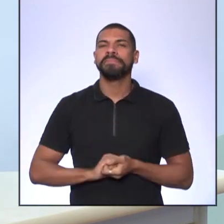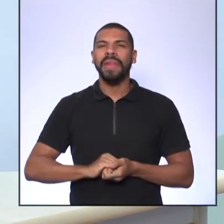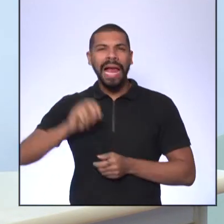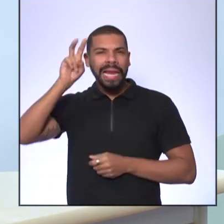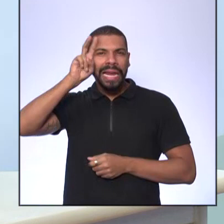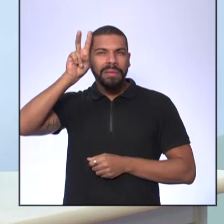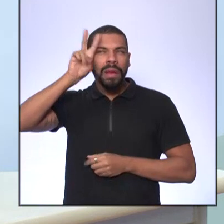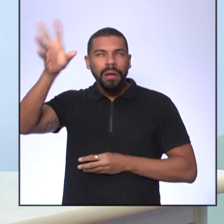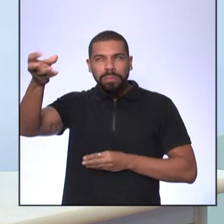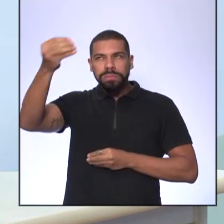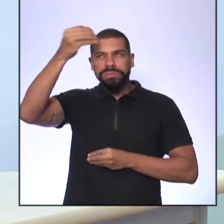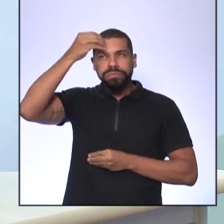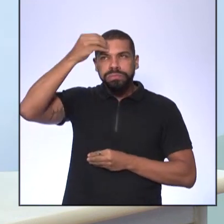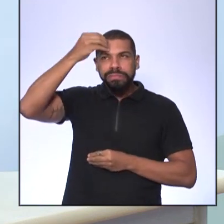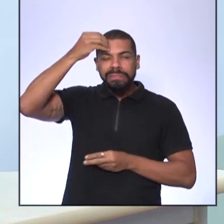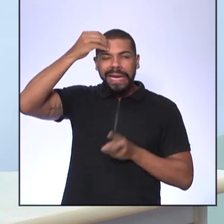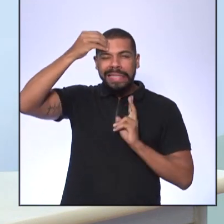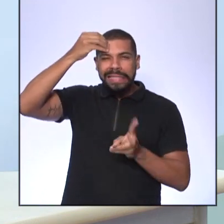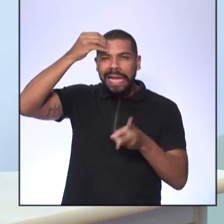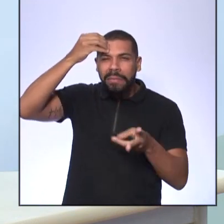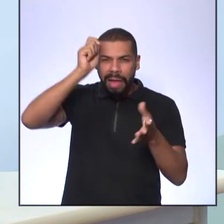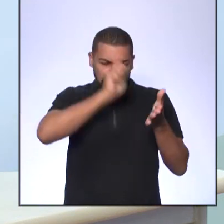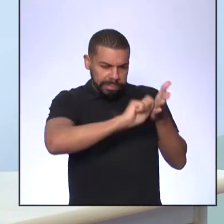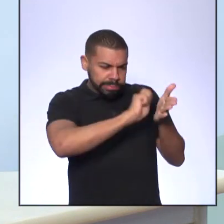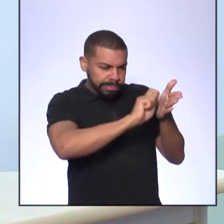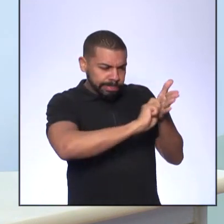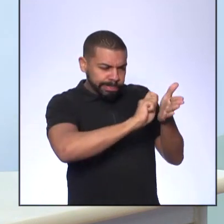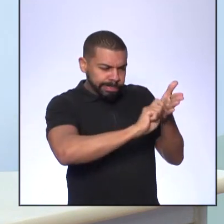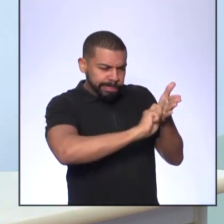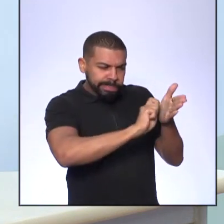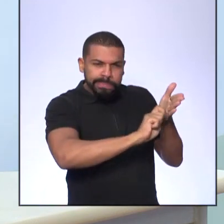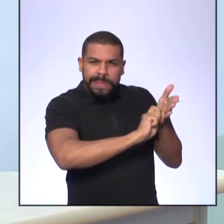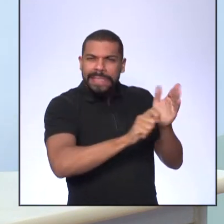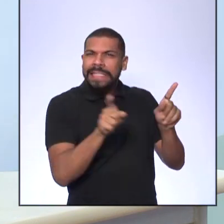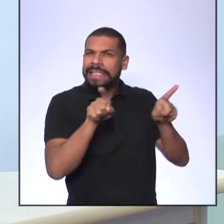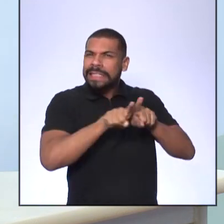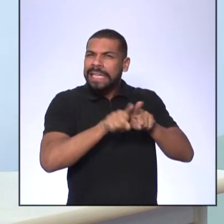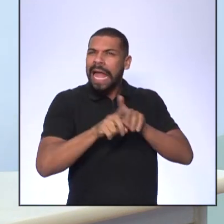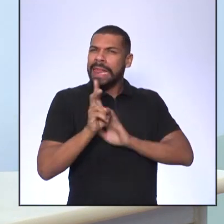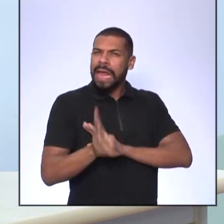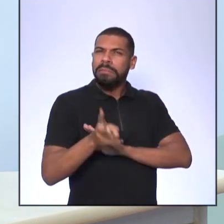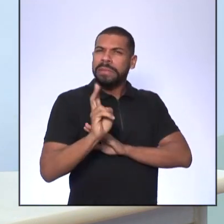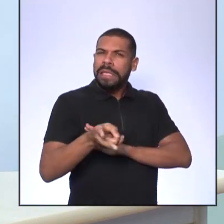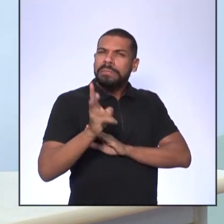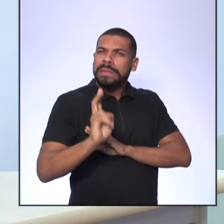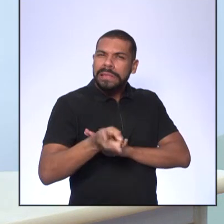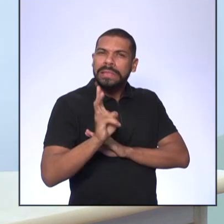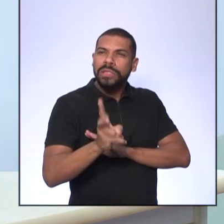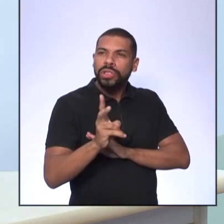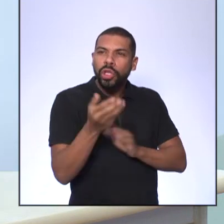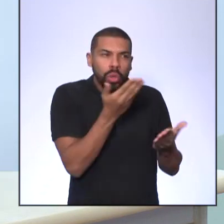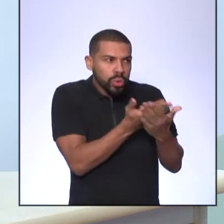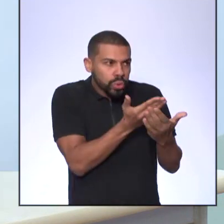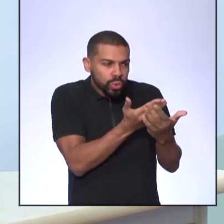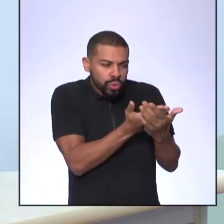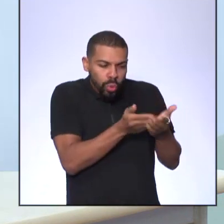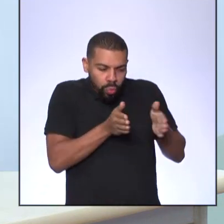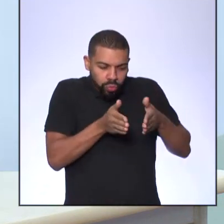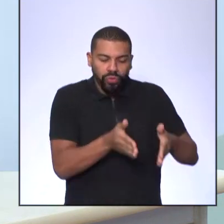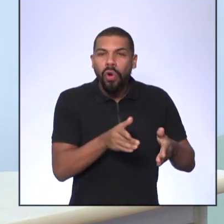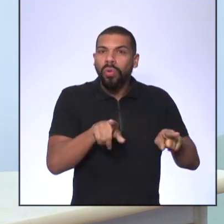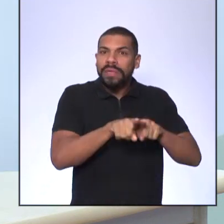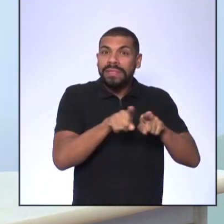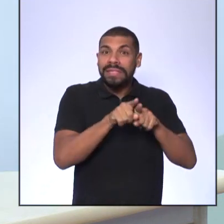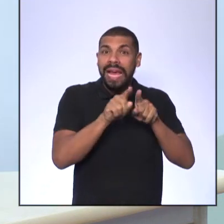Lembrem-se que é muito importante que a gente tenha anotações e que, pensando, né, nesse formato de estudar com autonomia, de estudar